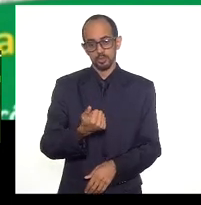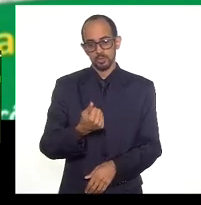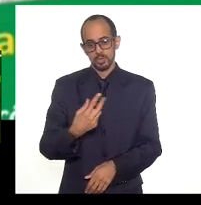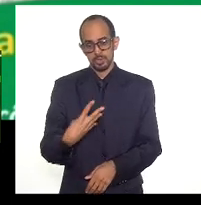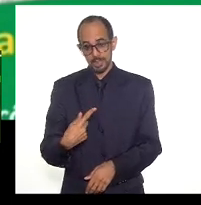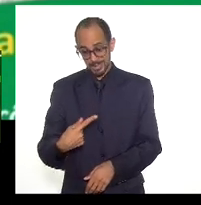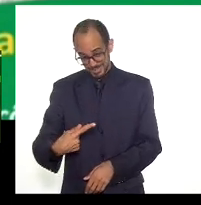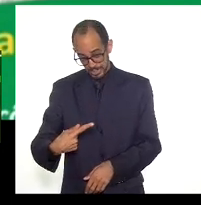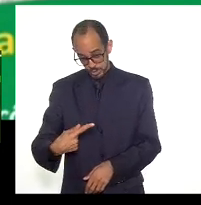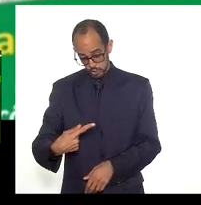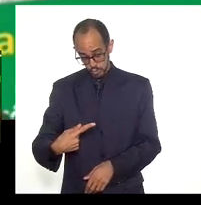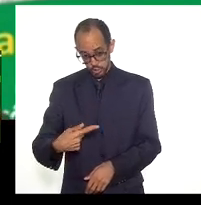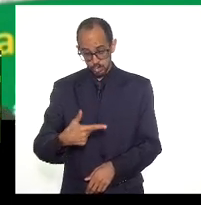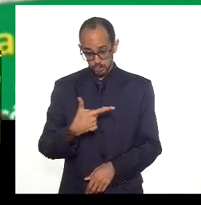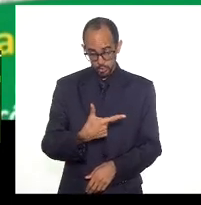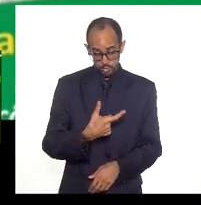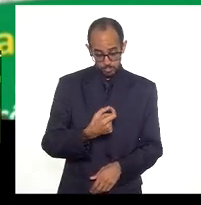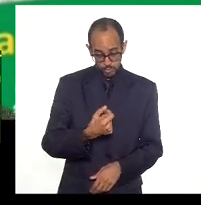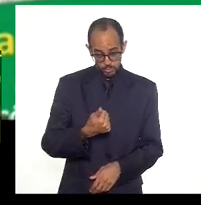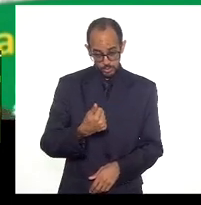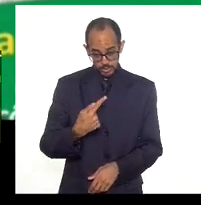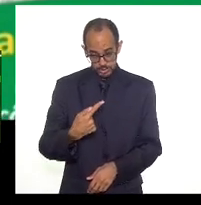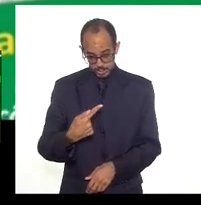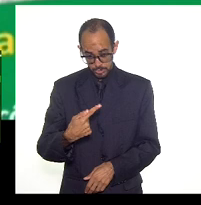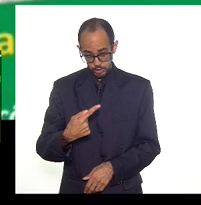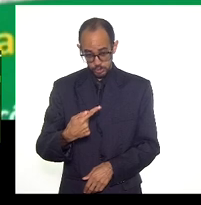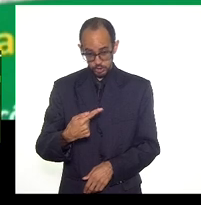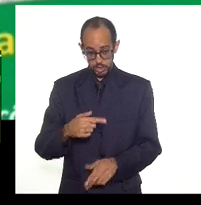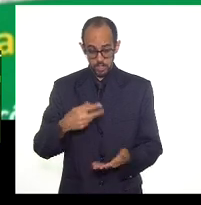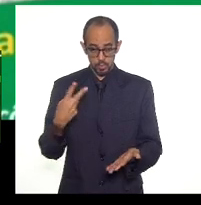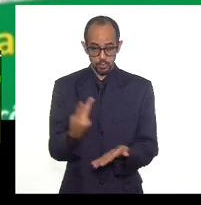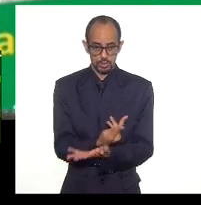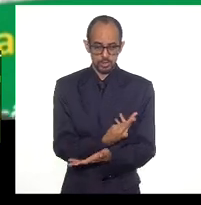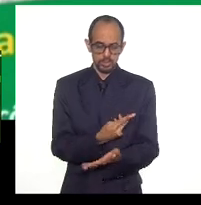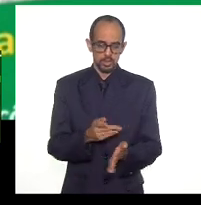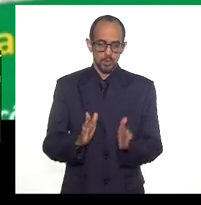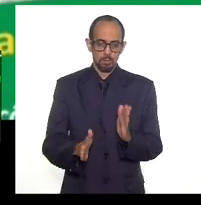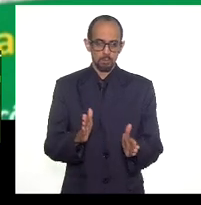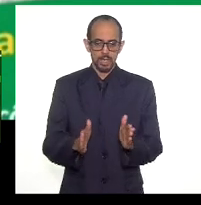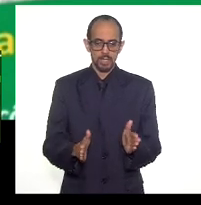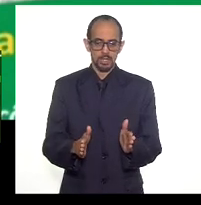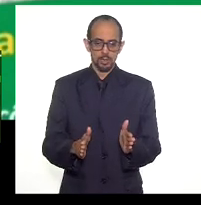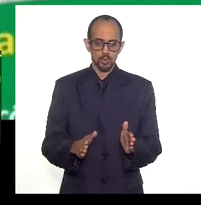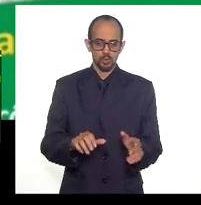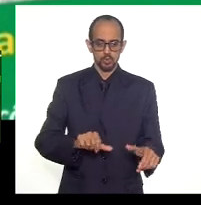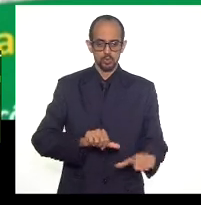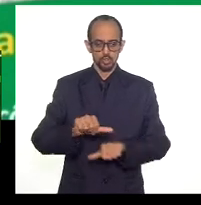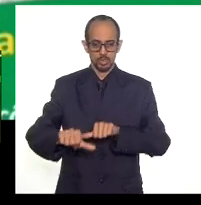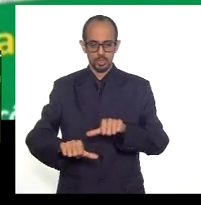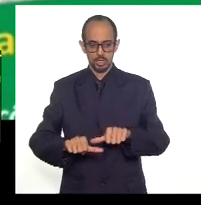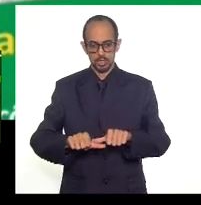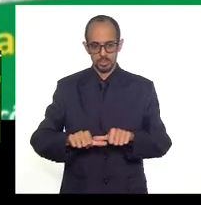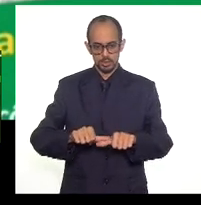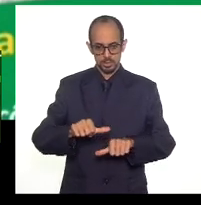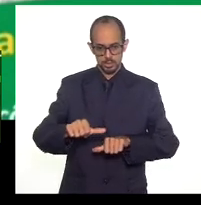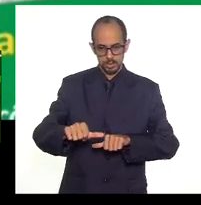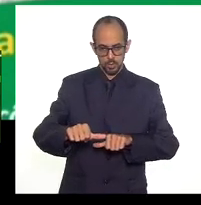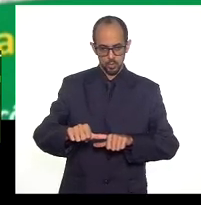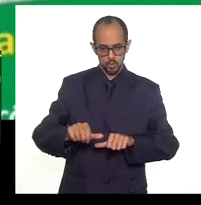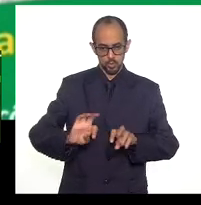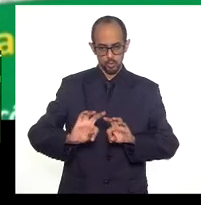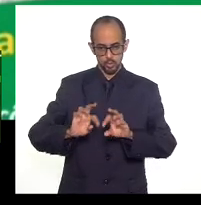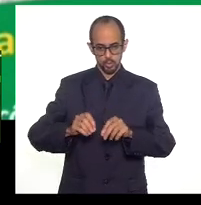2017, houve um período de transição, de modo que todos os bens que foram